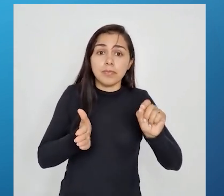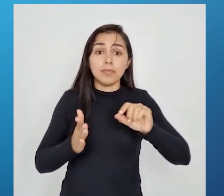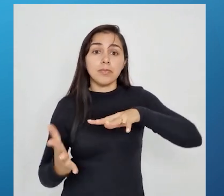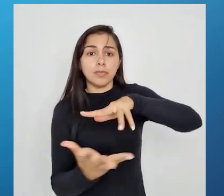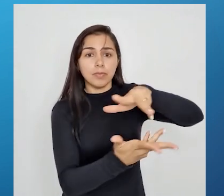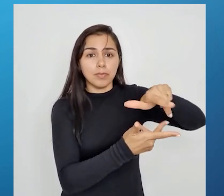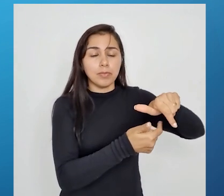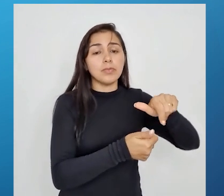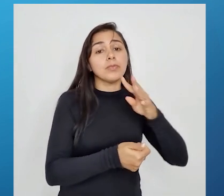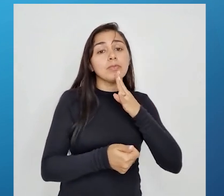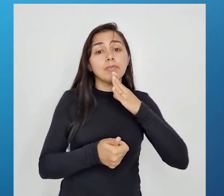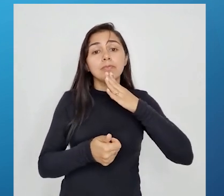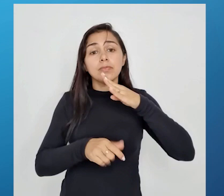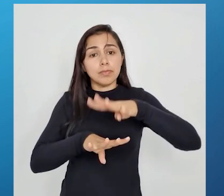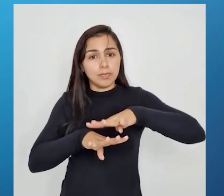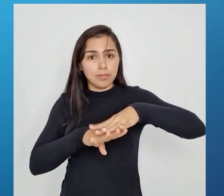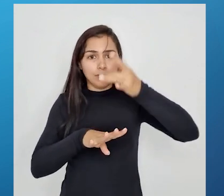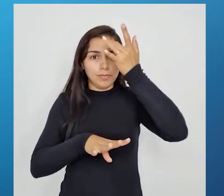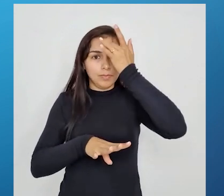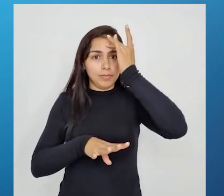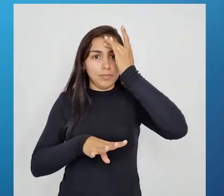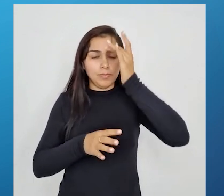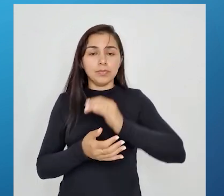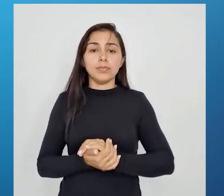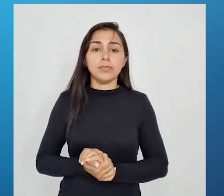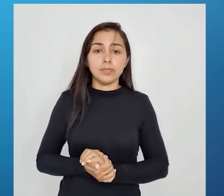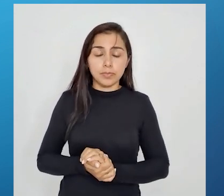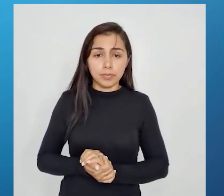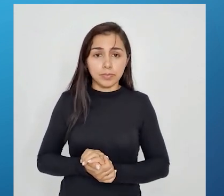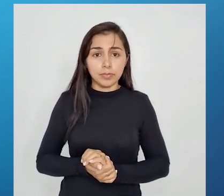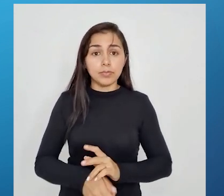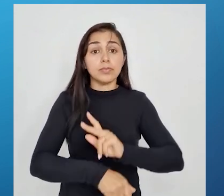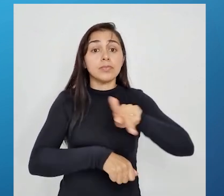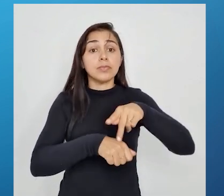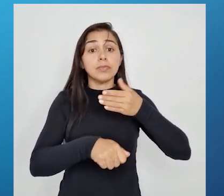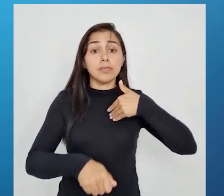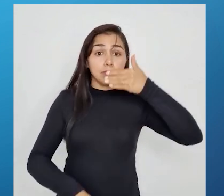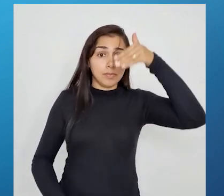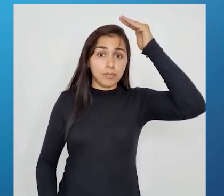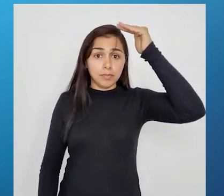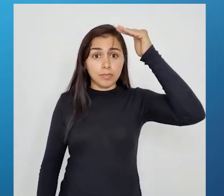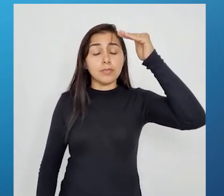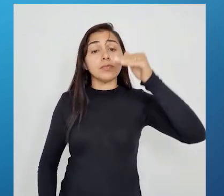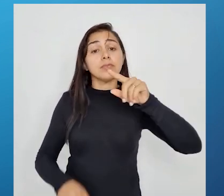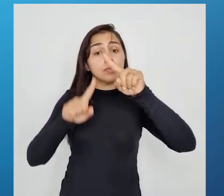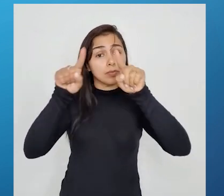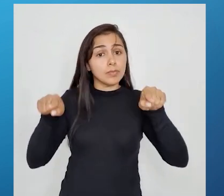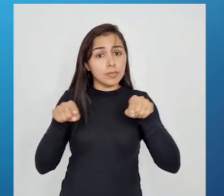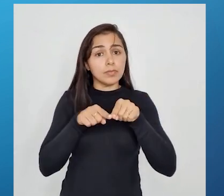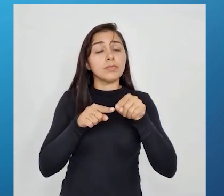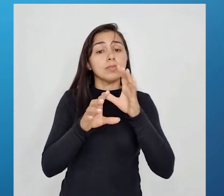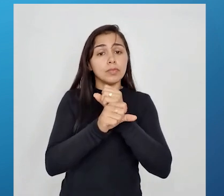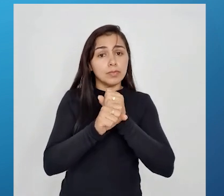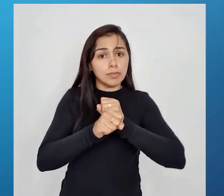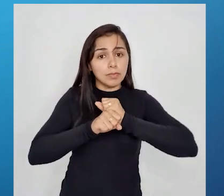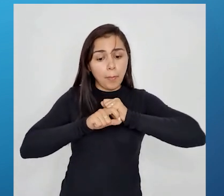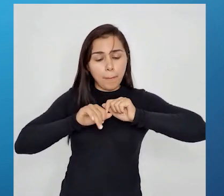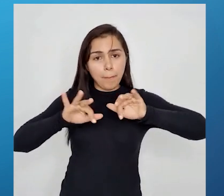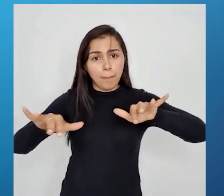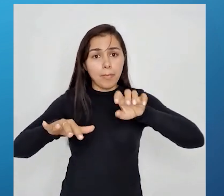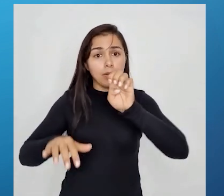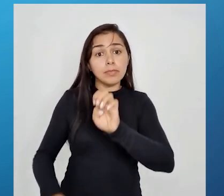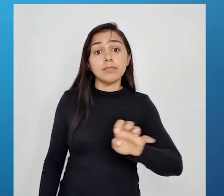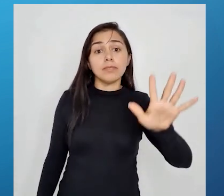hindu. Da Arábia, a trigonometria alcançou a Europa, onde se separa da astronomia para